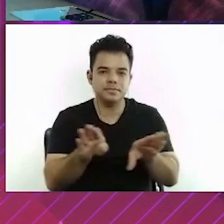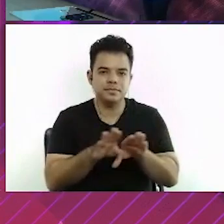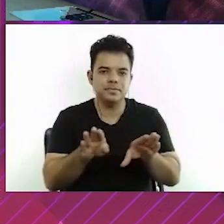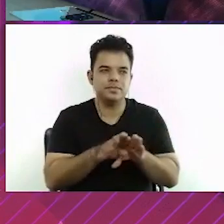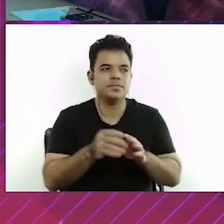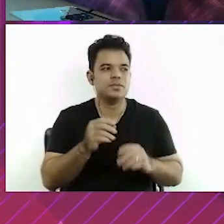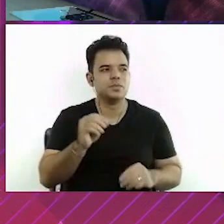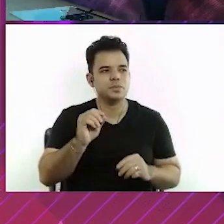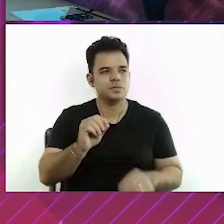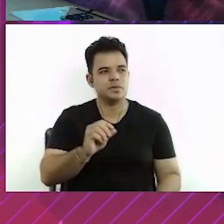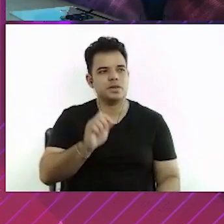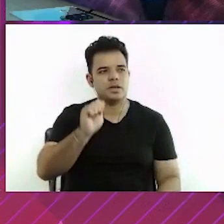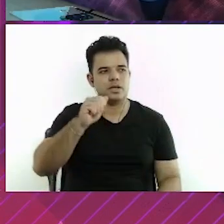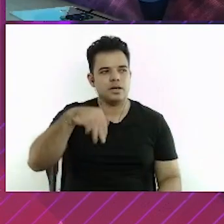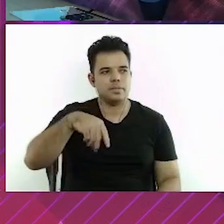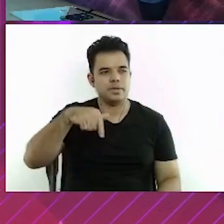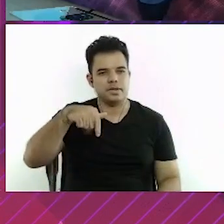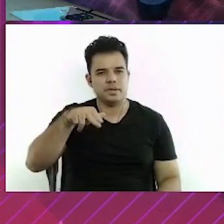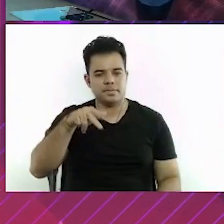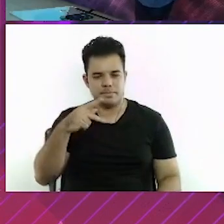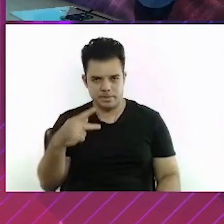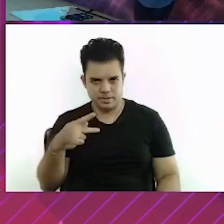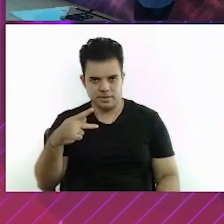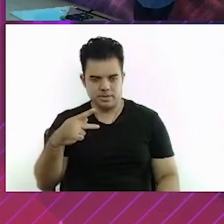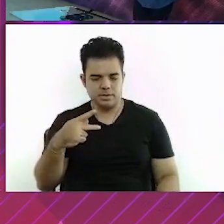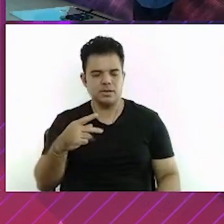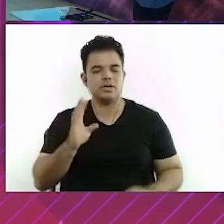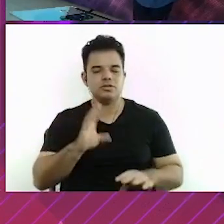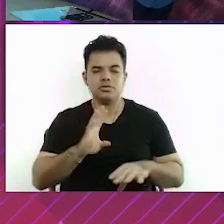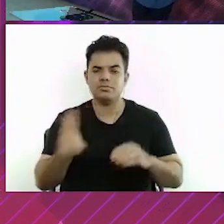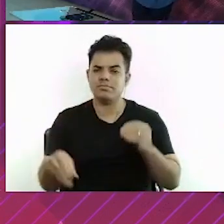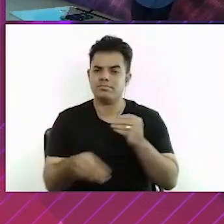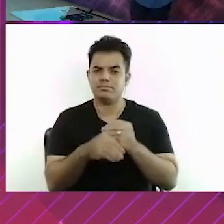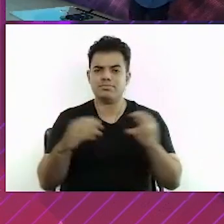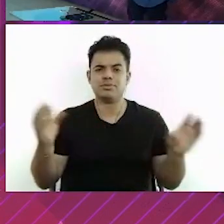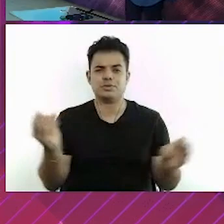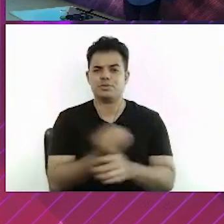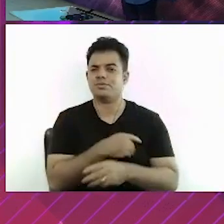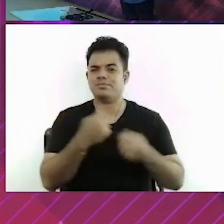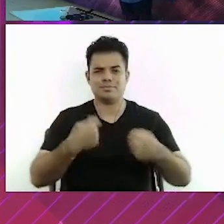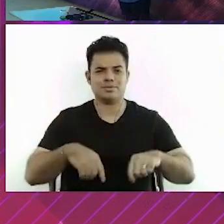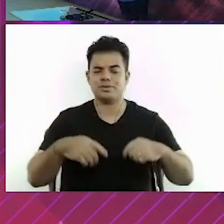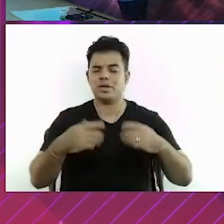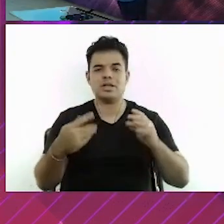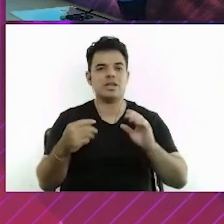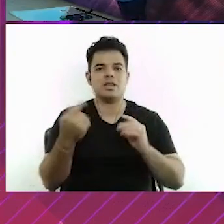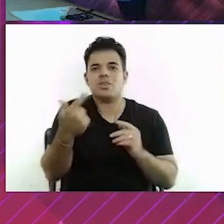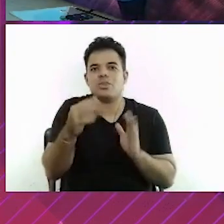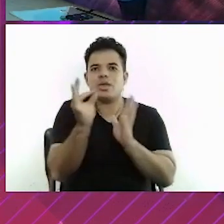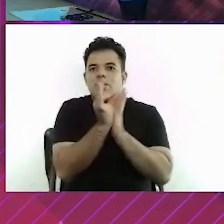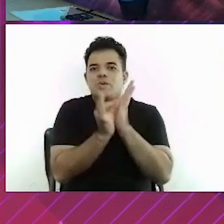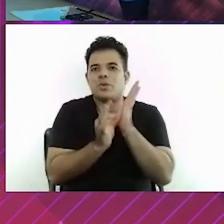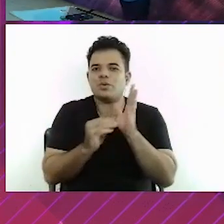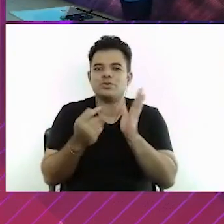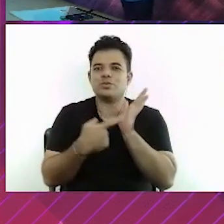que é um projeto específico, já está implementado. Então, você não precisa fazer nada. Tanto que eu nem tenho código para mostrar. É só utilizar.